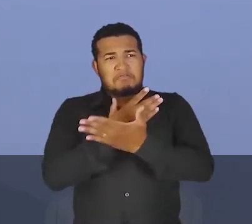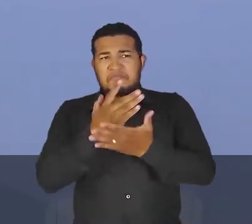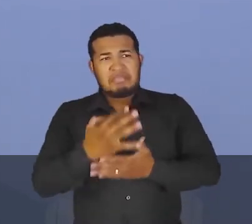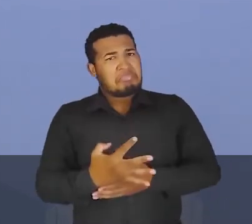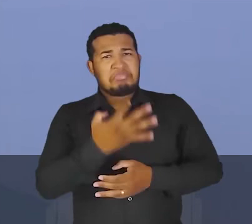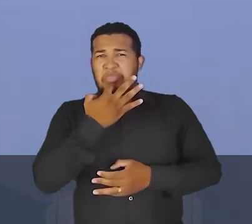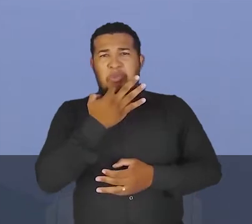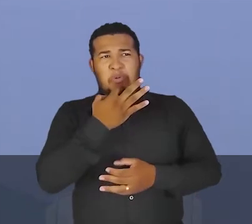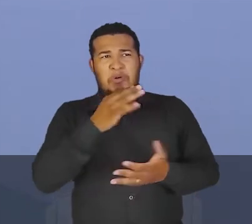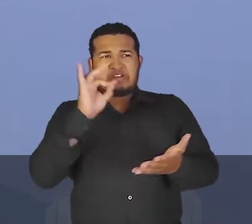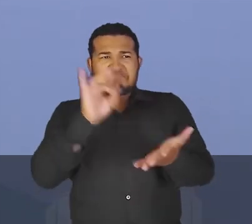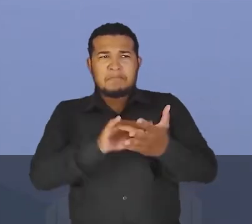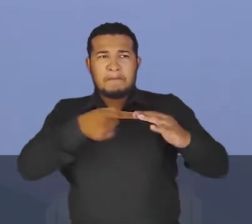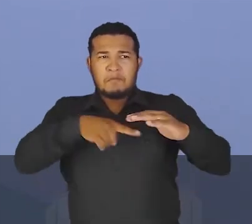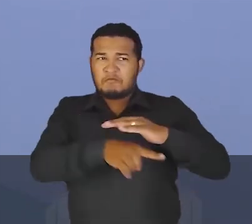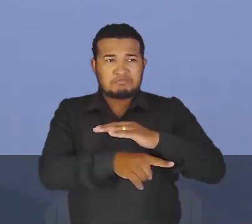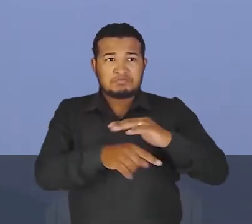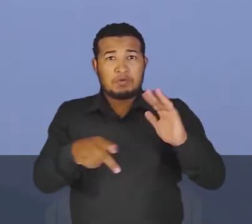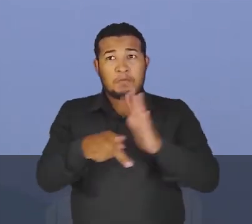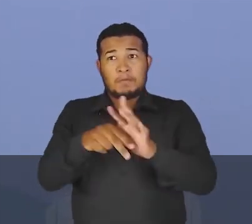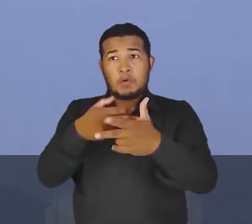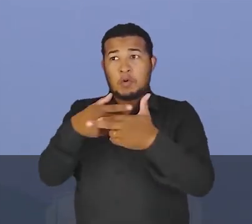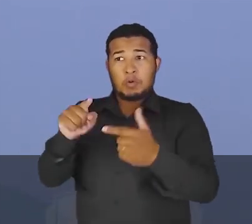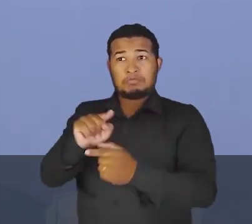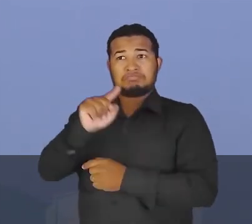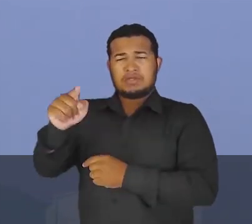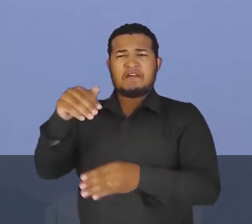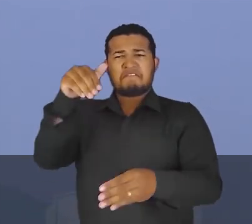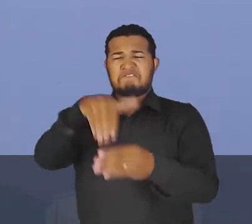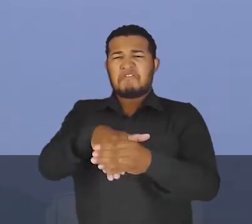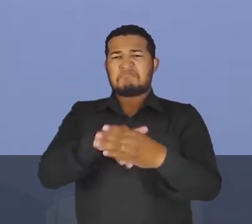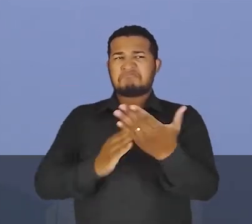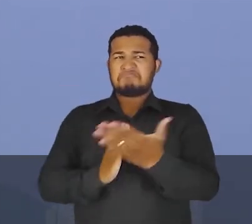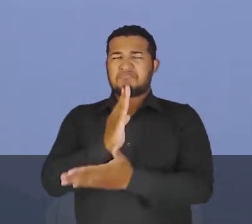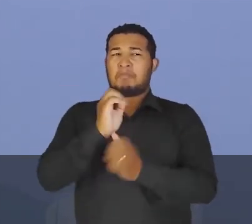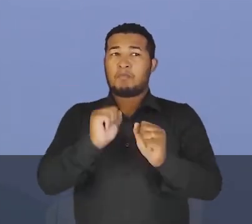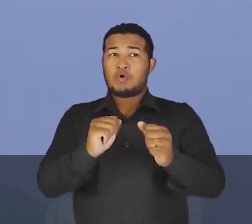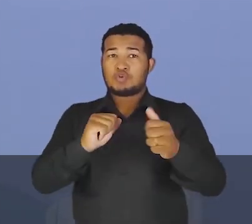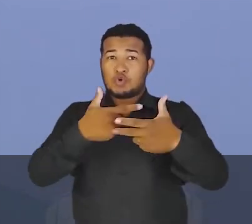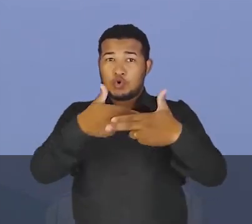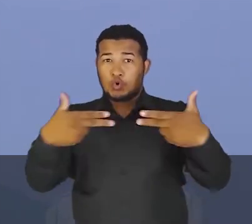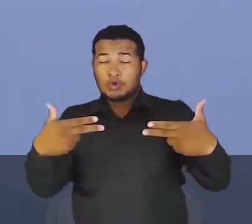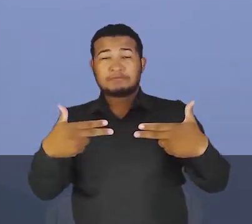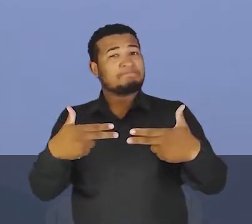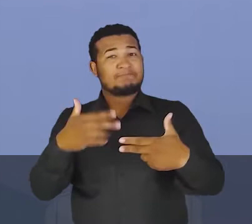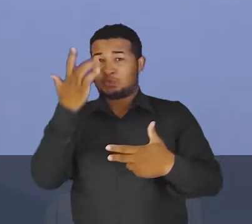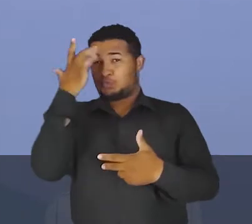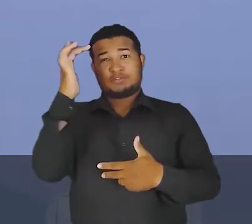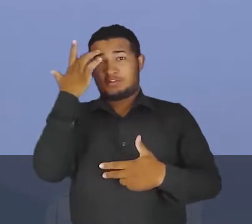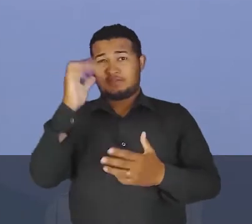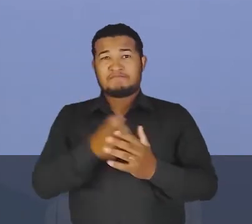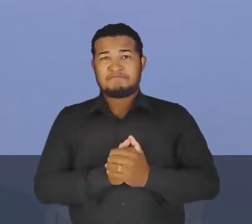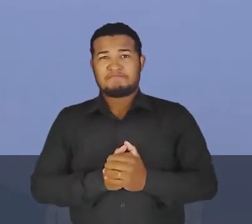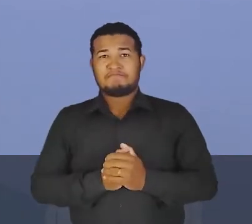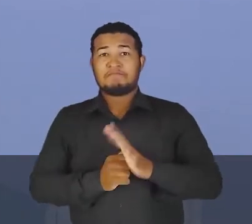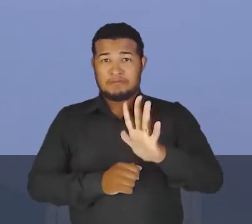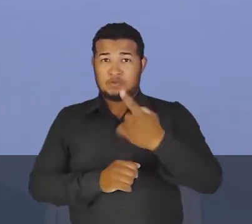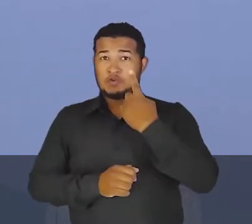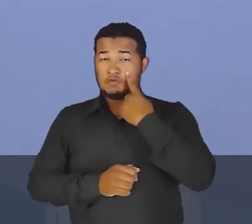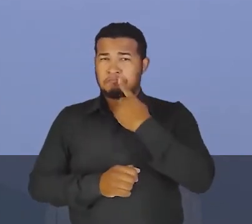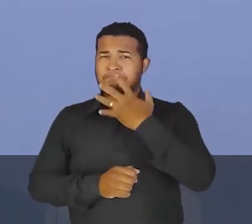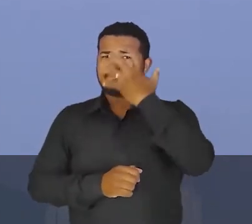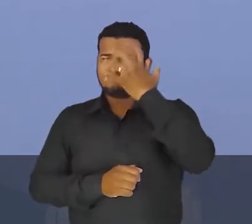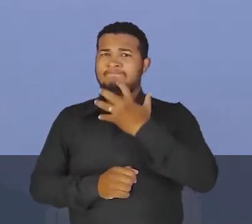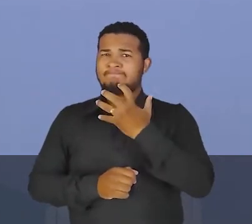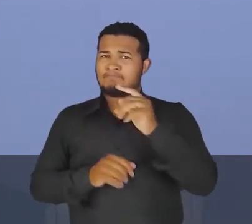conhece direito para cargos que a gente não faz ideia do que eles significam de verdade. Então veja como é que é uma coisa bastante séria, veja como é que